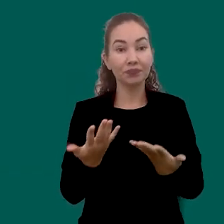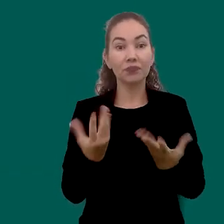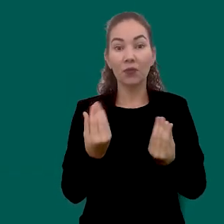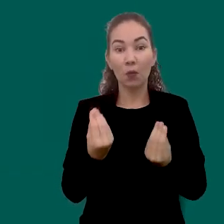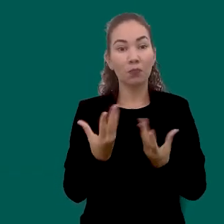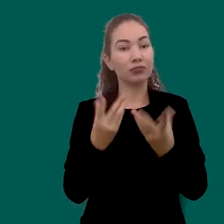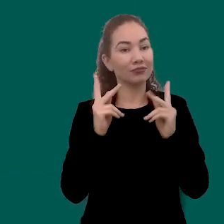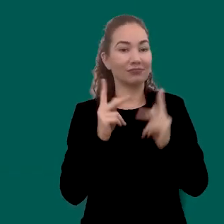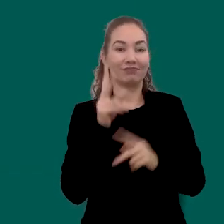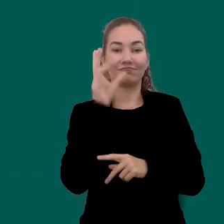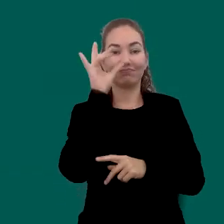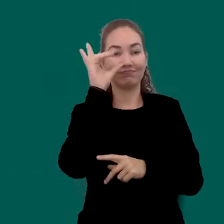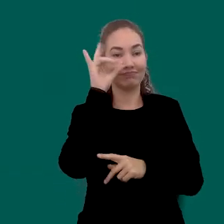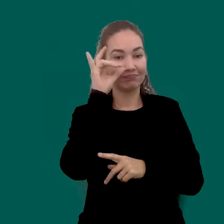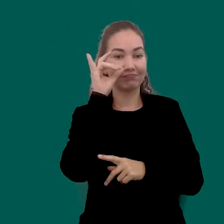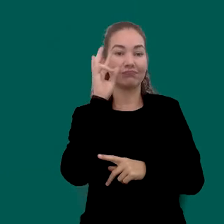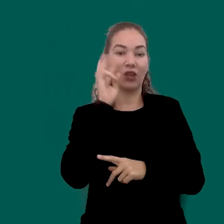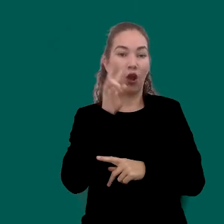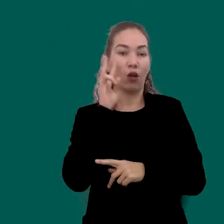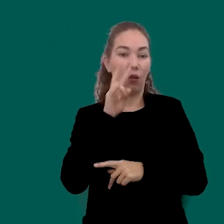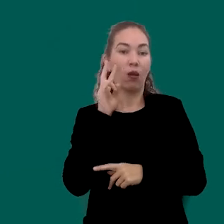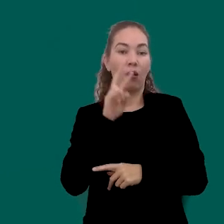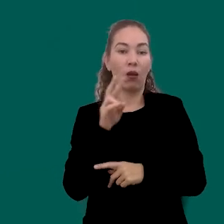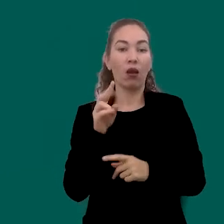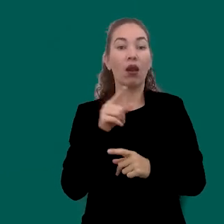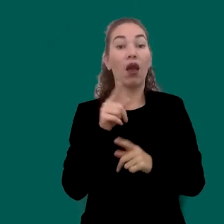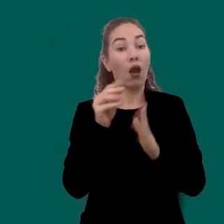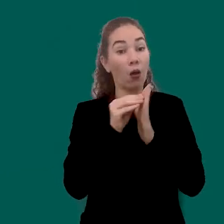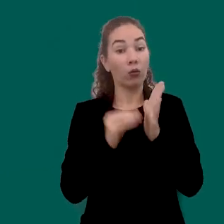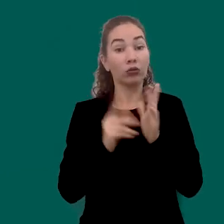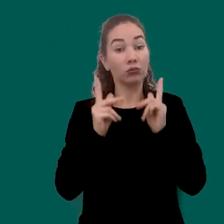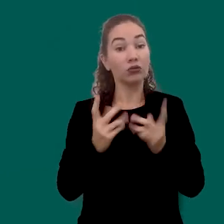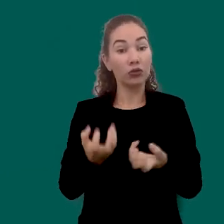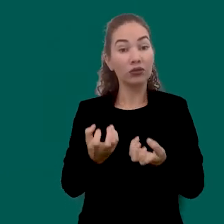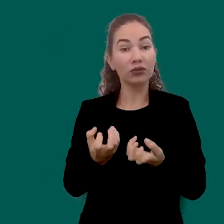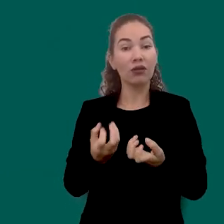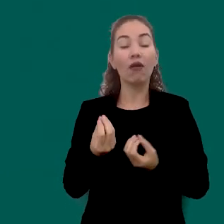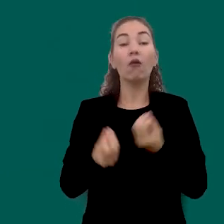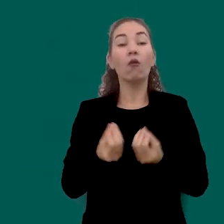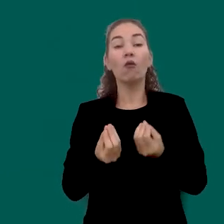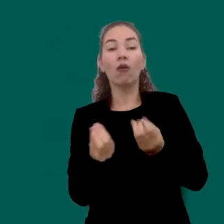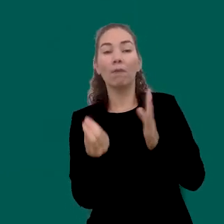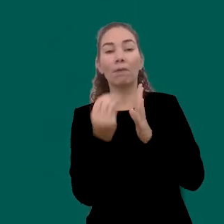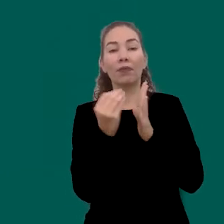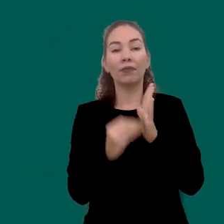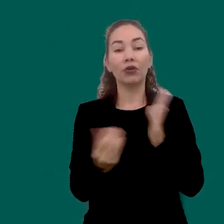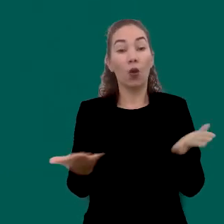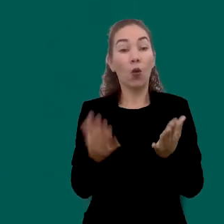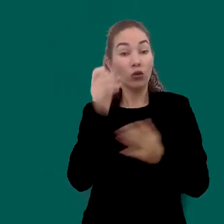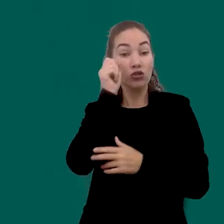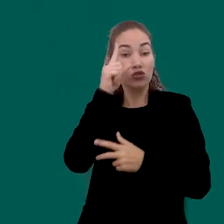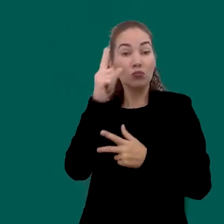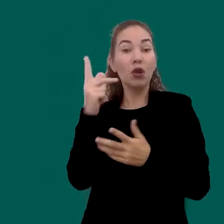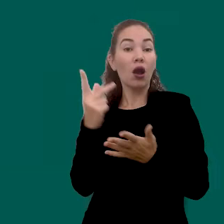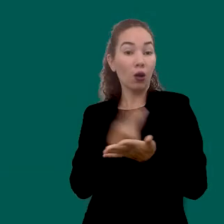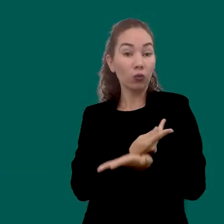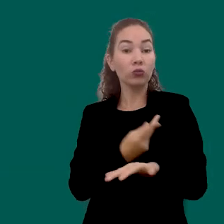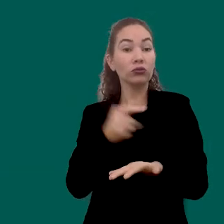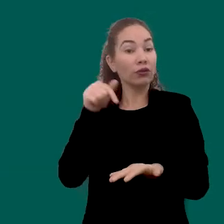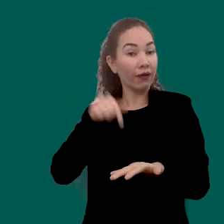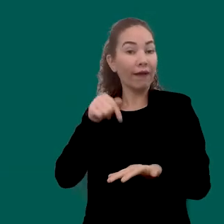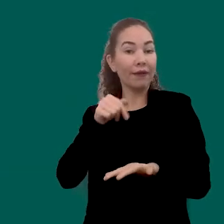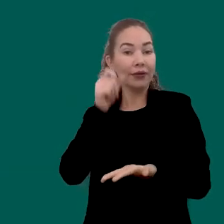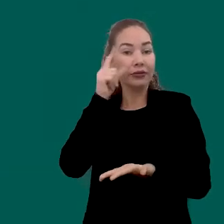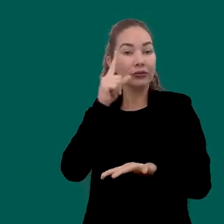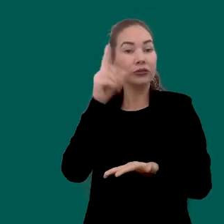muito grande. Então, são conteúdos que o pessoal quer. O que a gente acaba postando ali até hoje pela manhã foi um fato bem